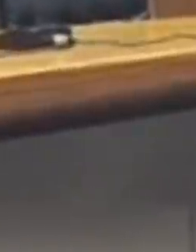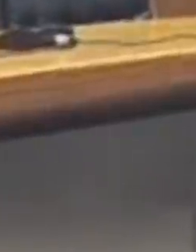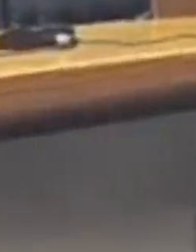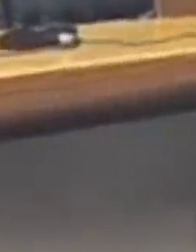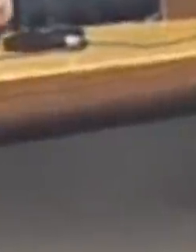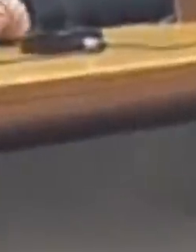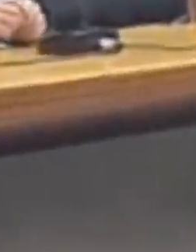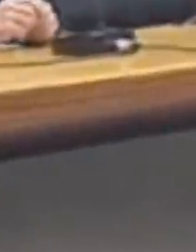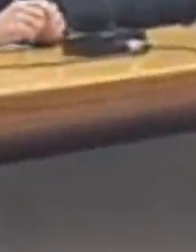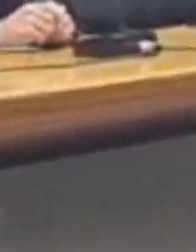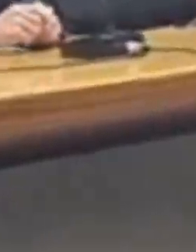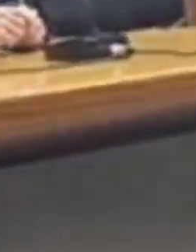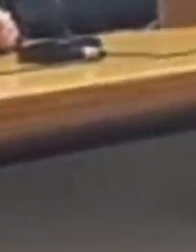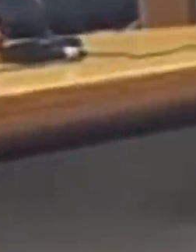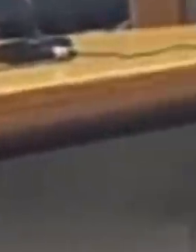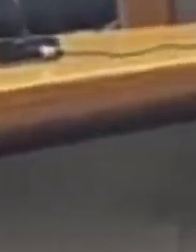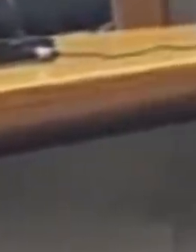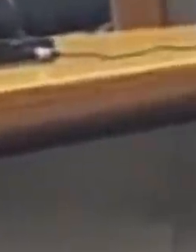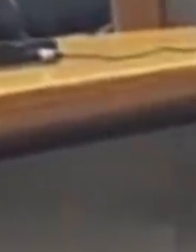Bem, boa tarde a todos.